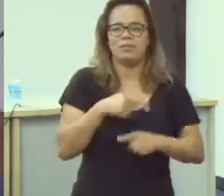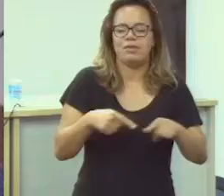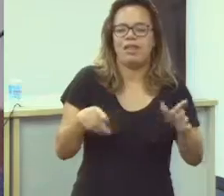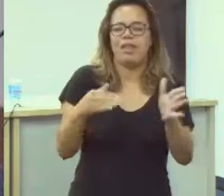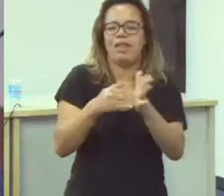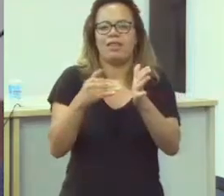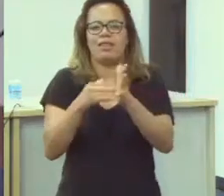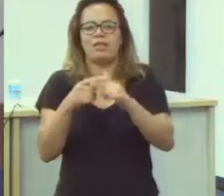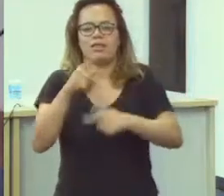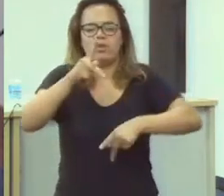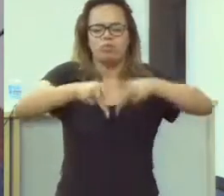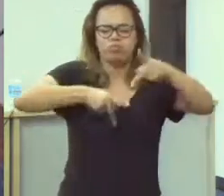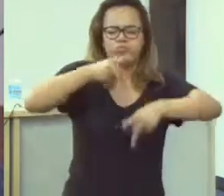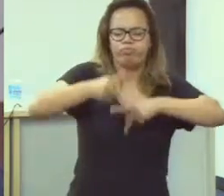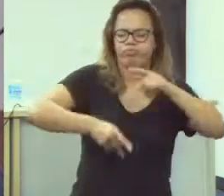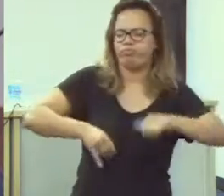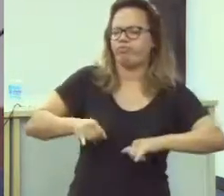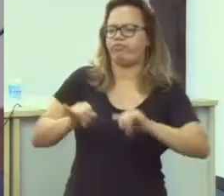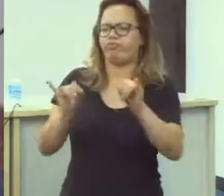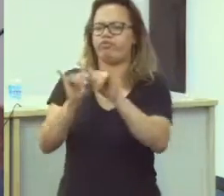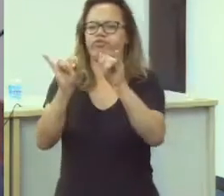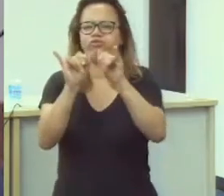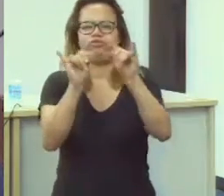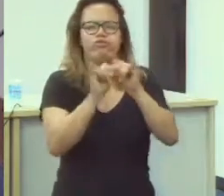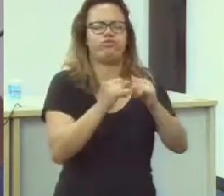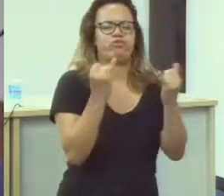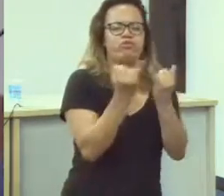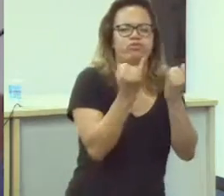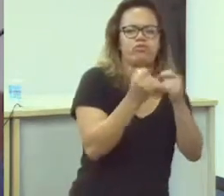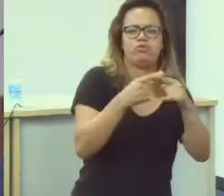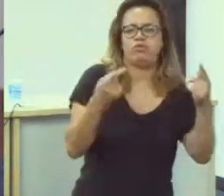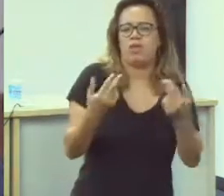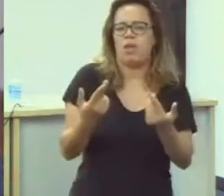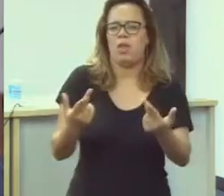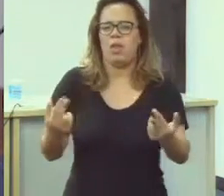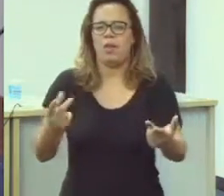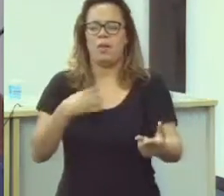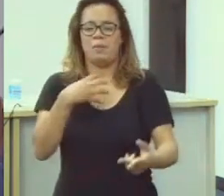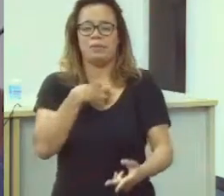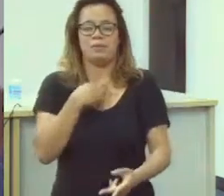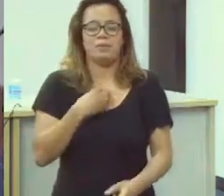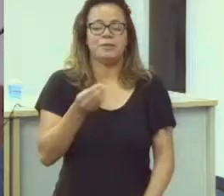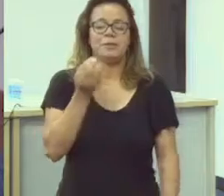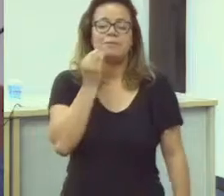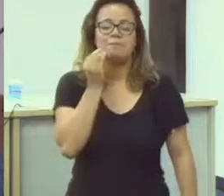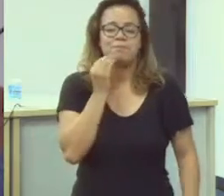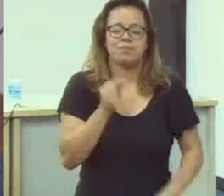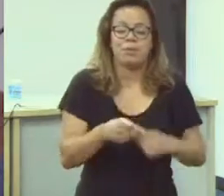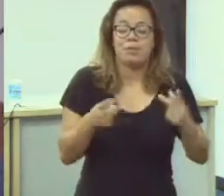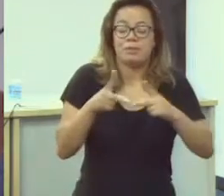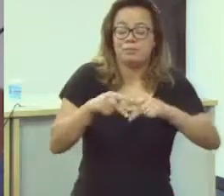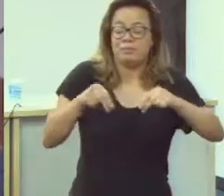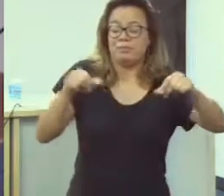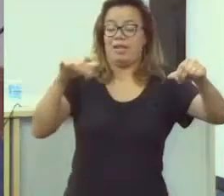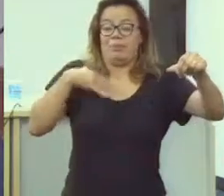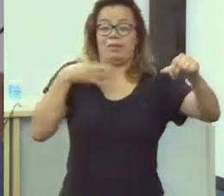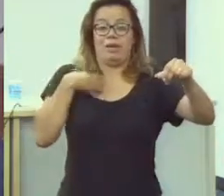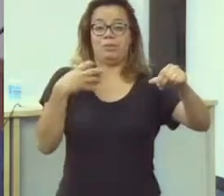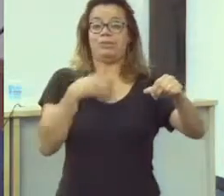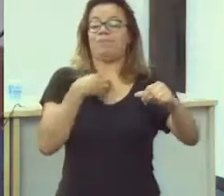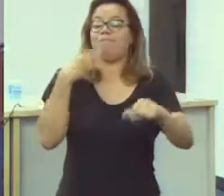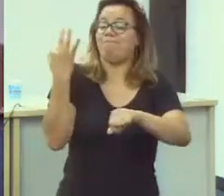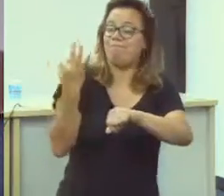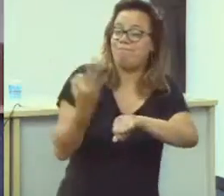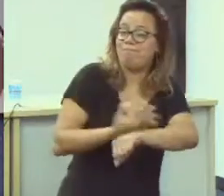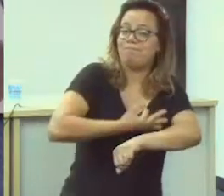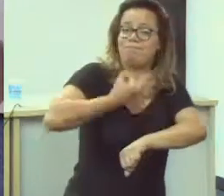meu povo comenta, é como chupar manga verde lascada de sal, mais limão e pimenta.